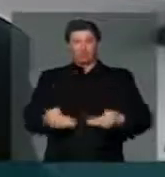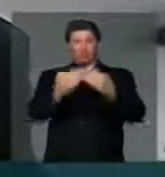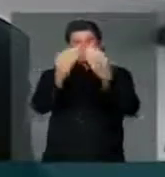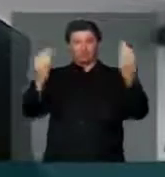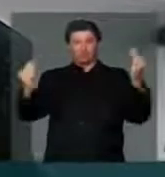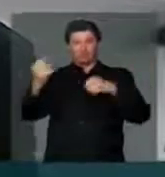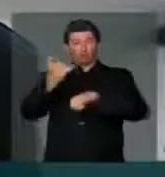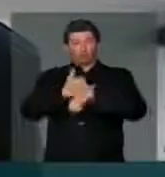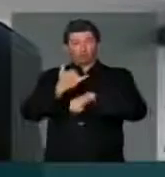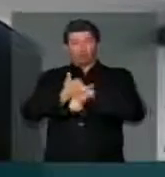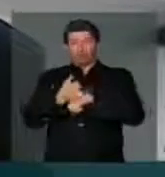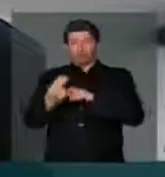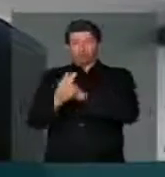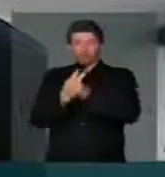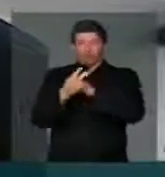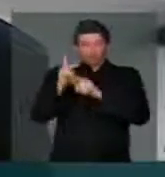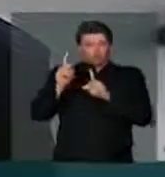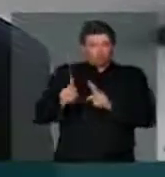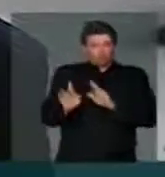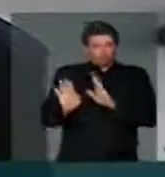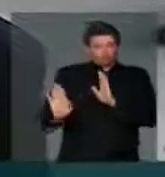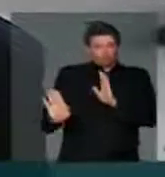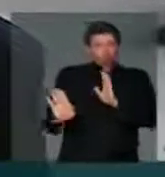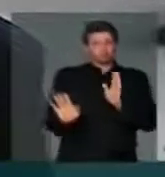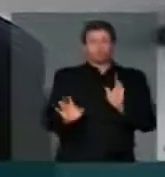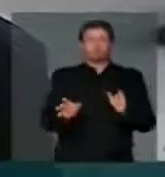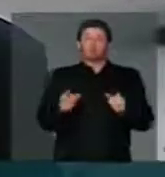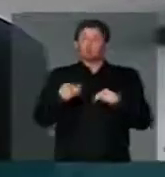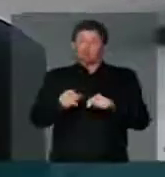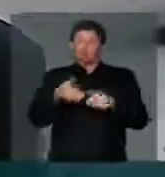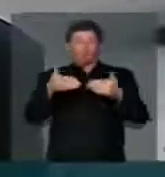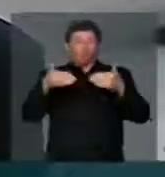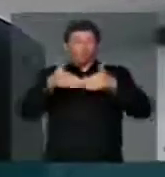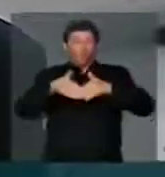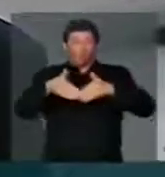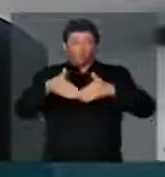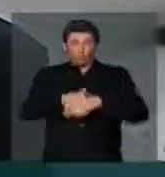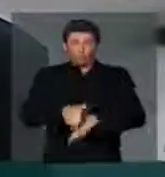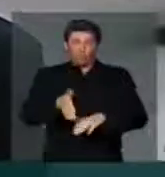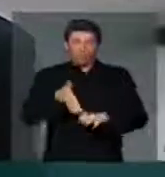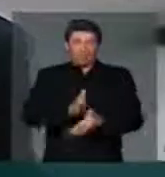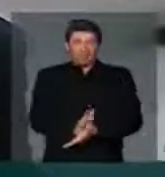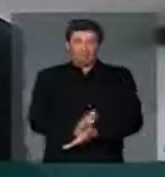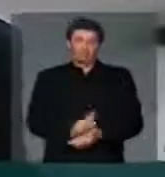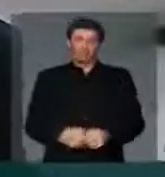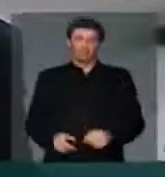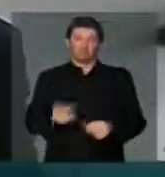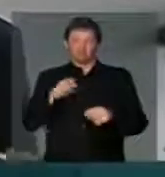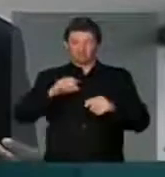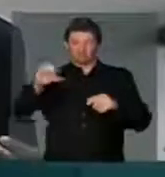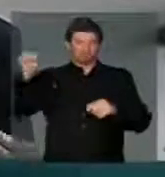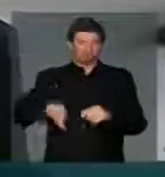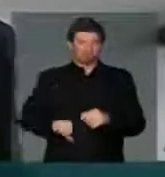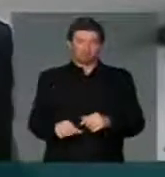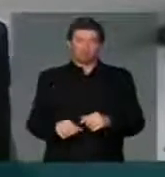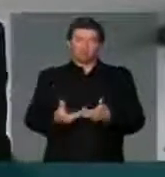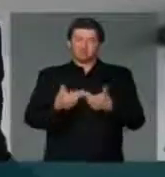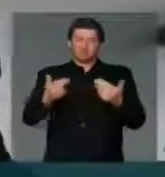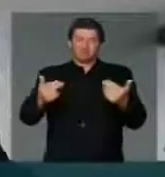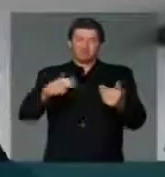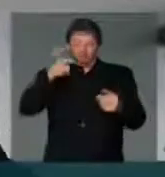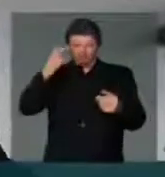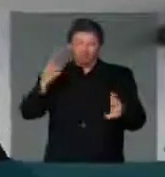povo, realmente ela se submete a um processo de humilhação, de decadência. É uma coisa